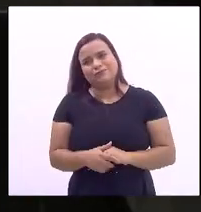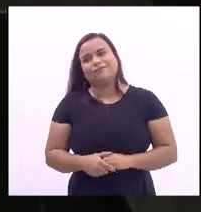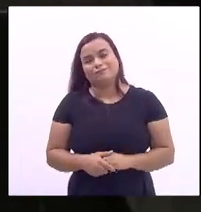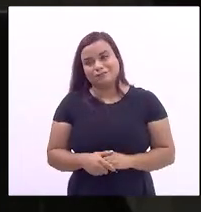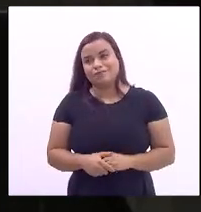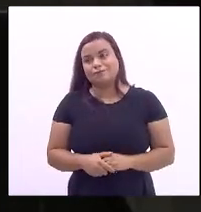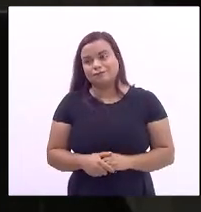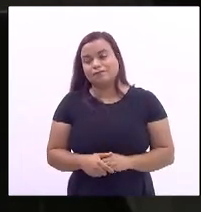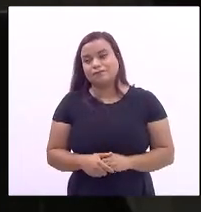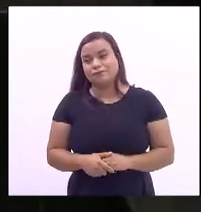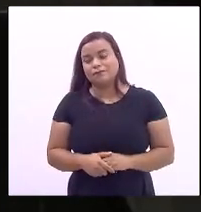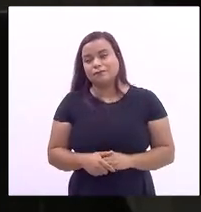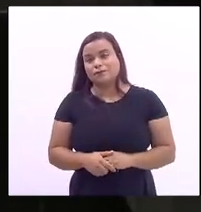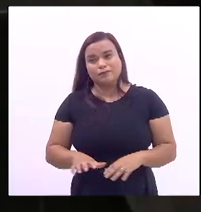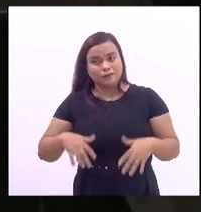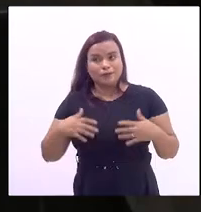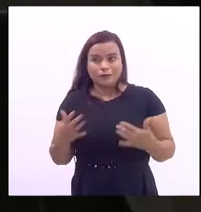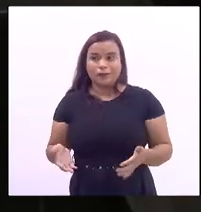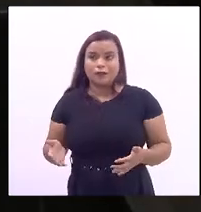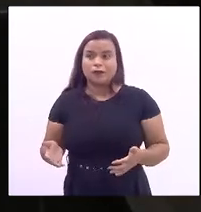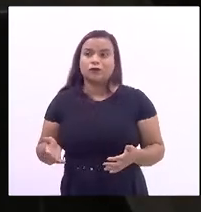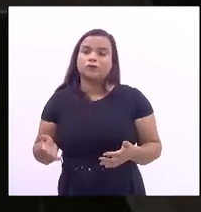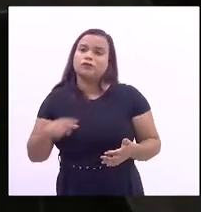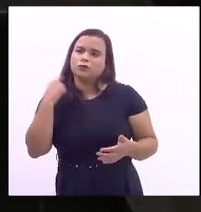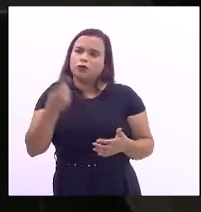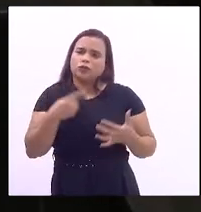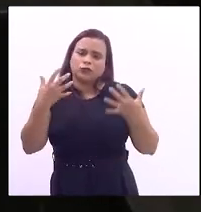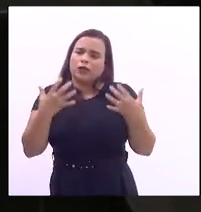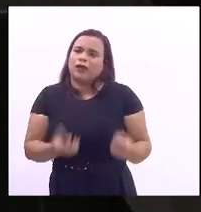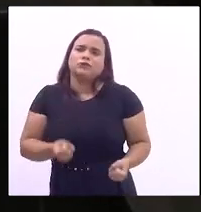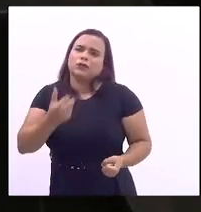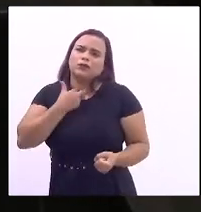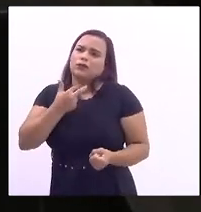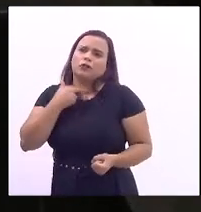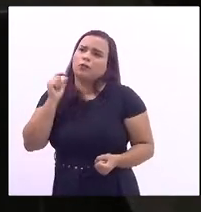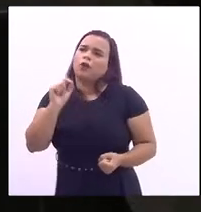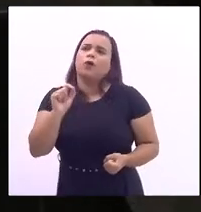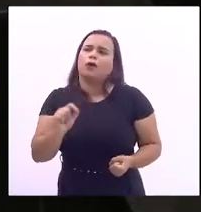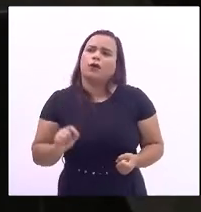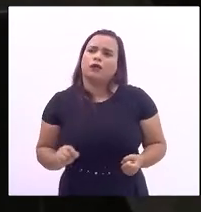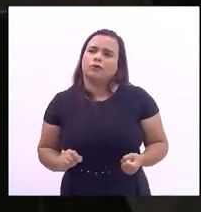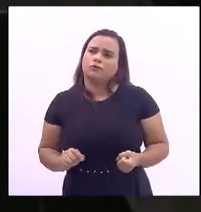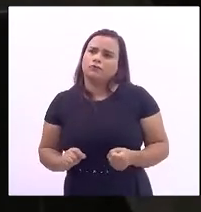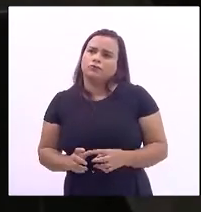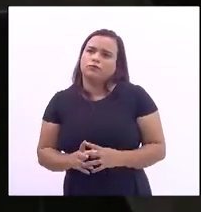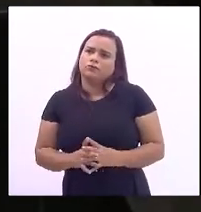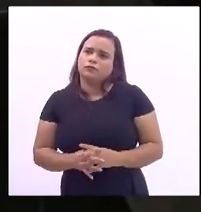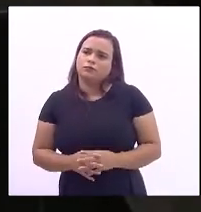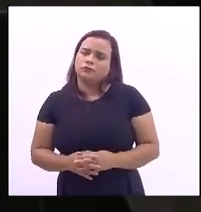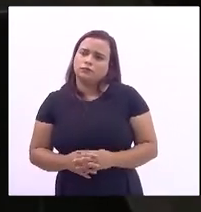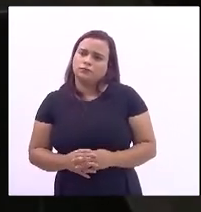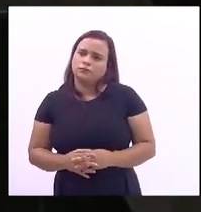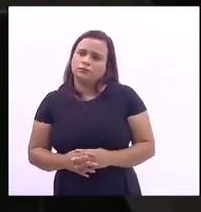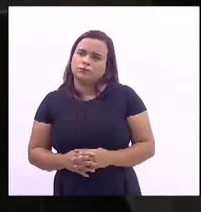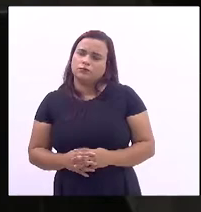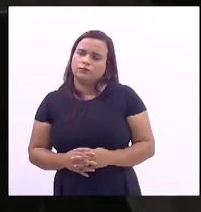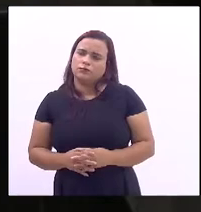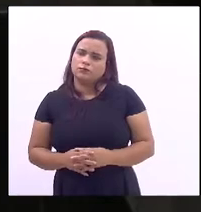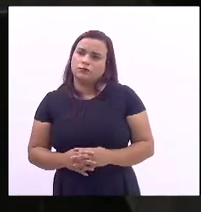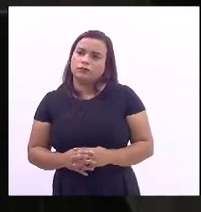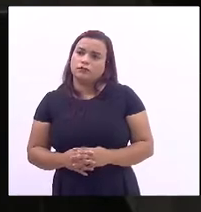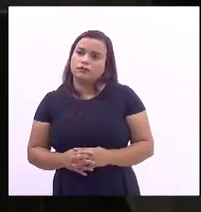então não se pode admitir e não se pode admitir